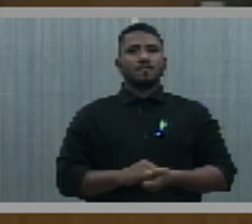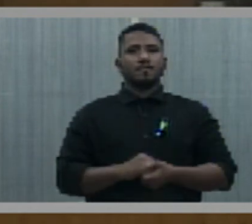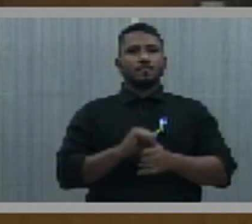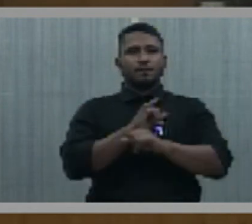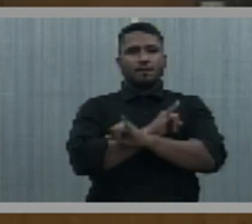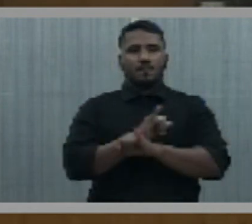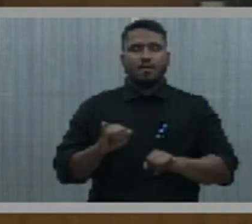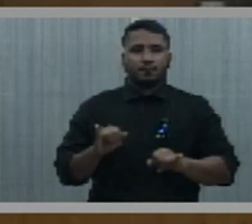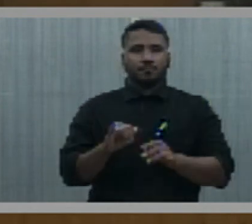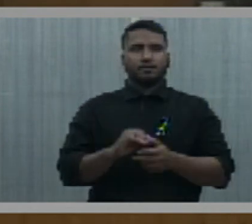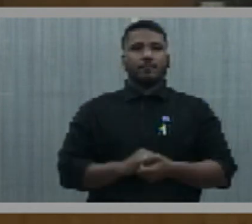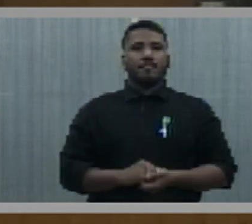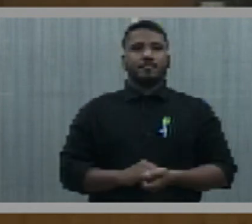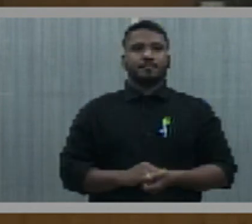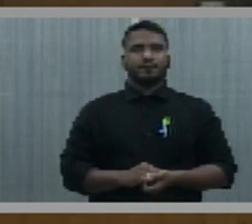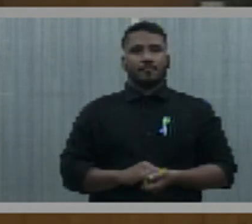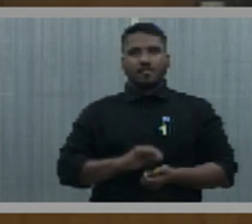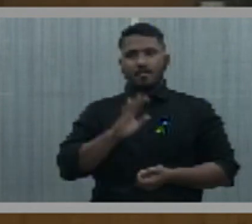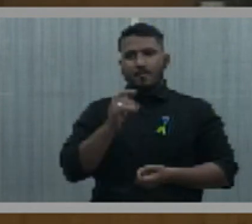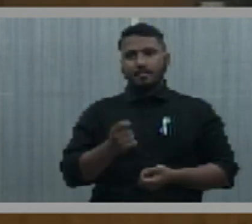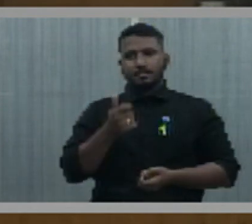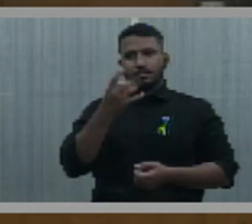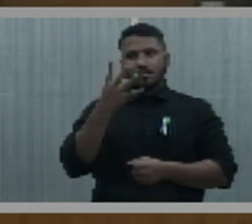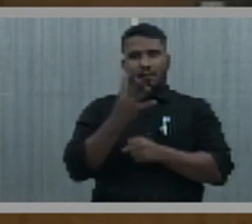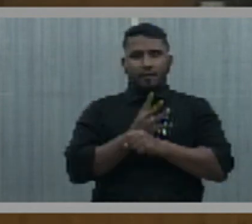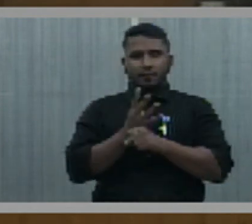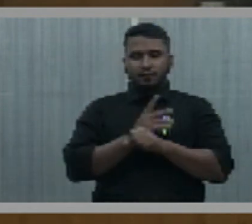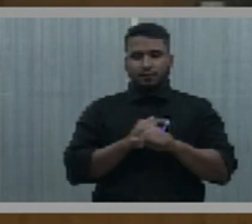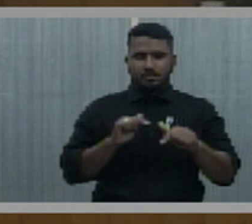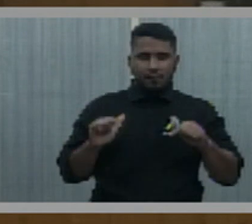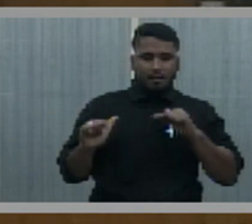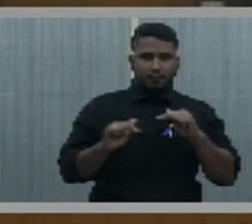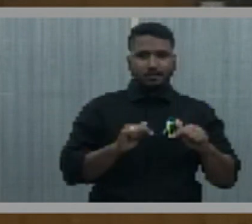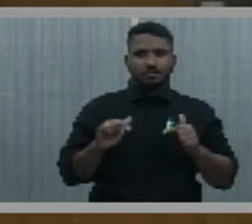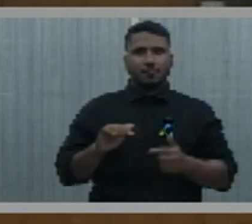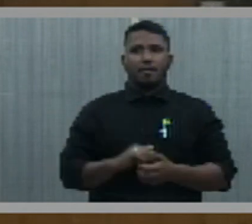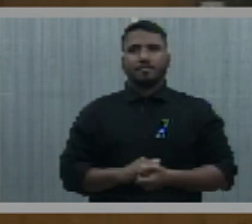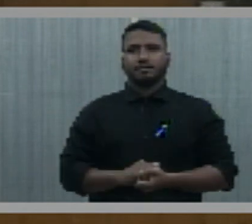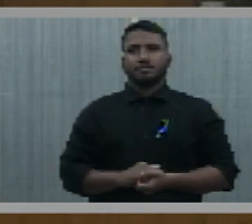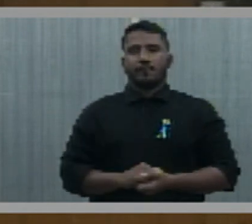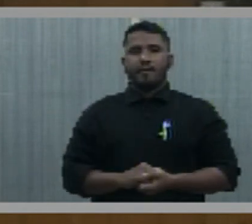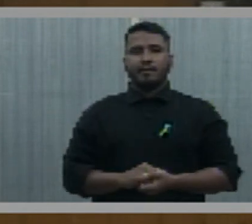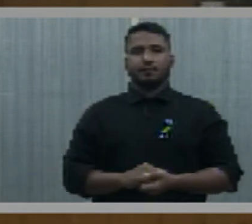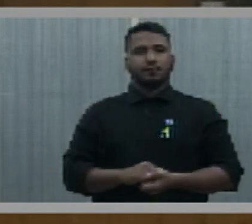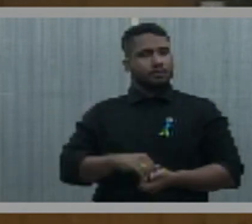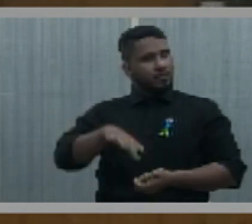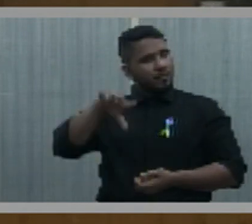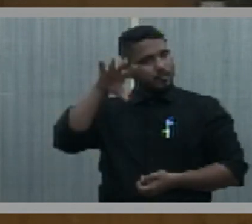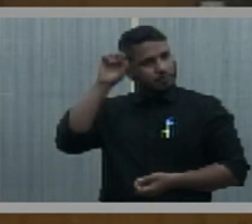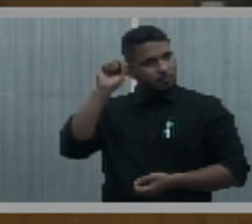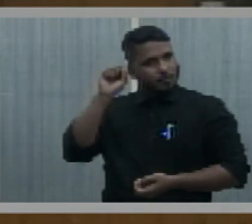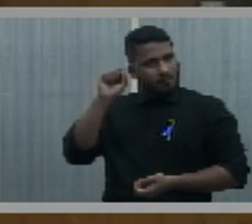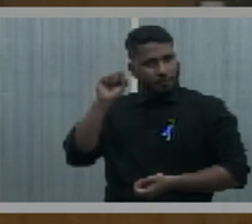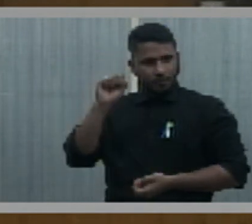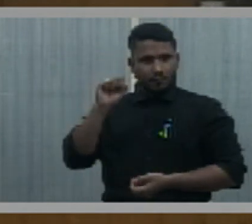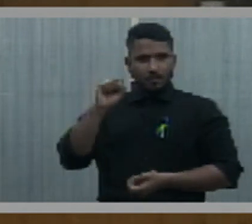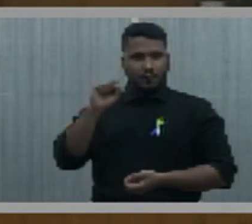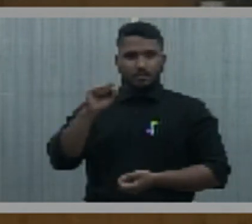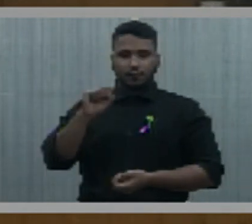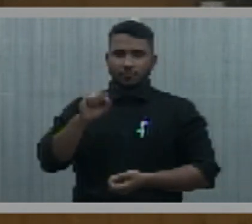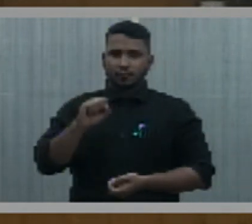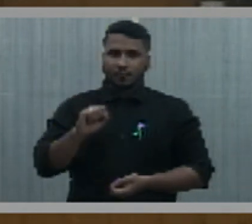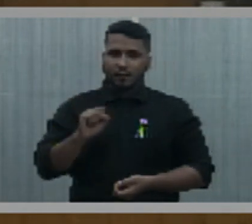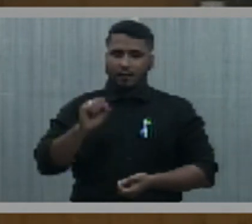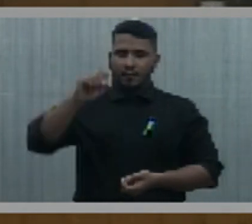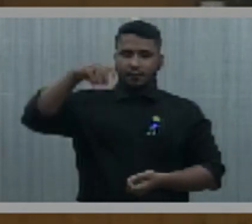que nesses quase 4 anos de trabalho, ouvindo a fala de Dom Marcos,